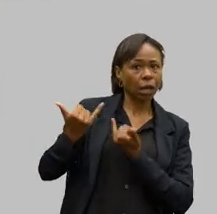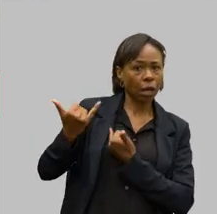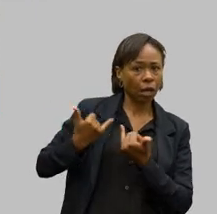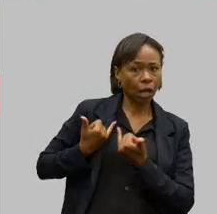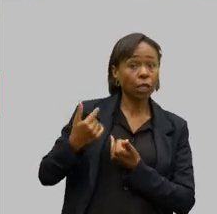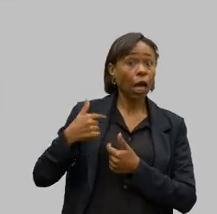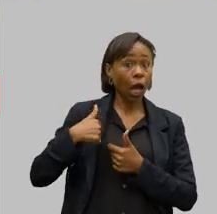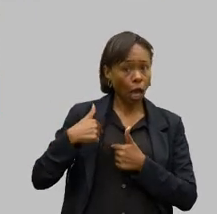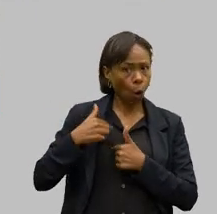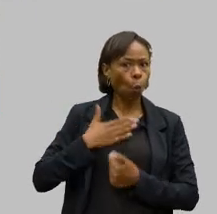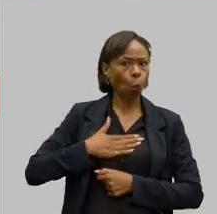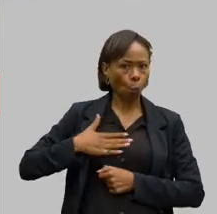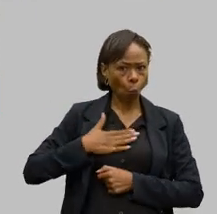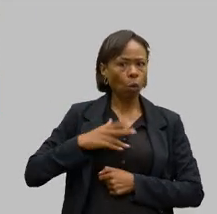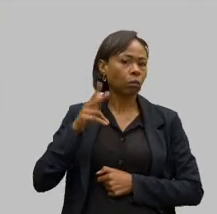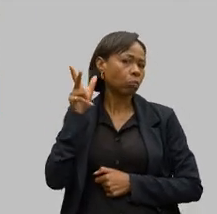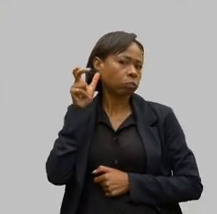escutar.